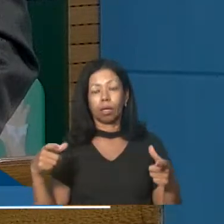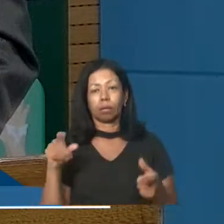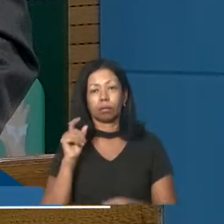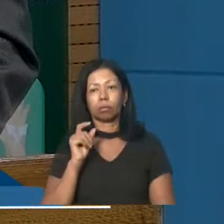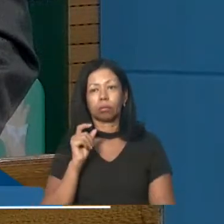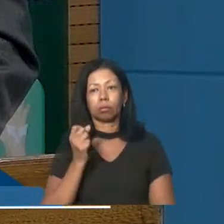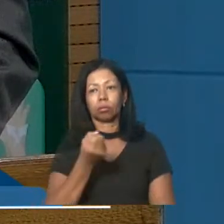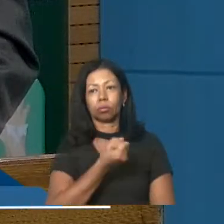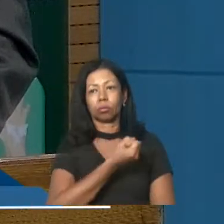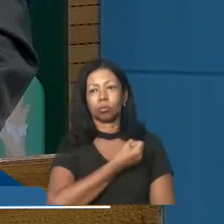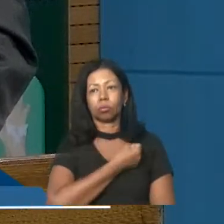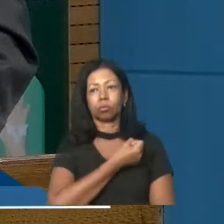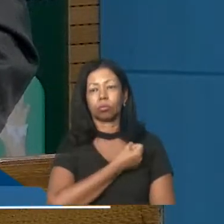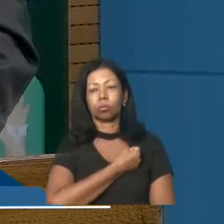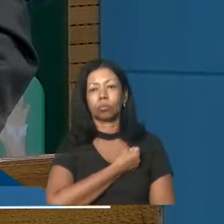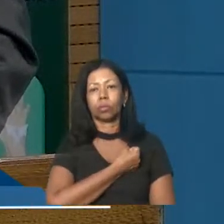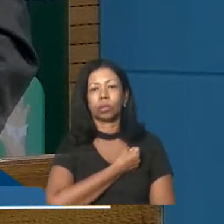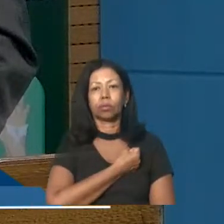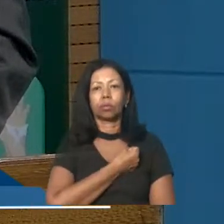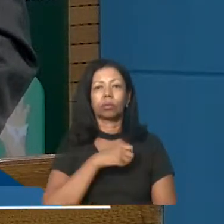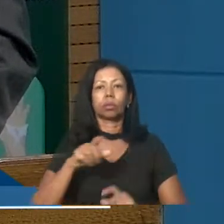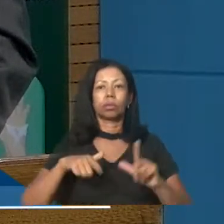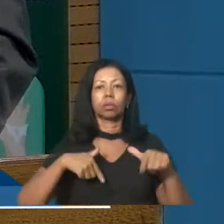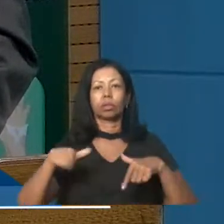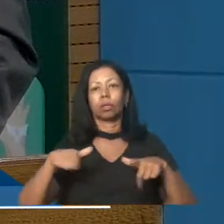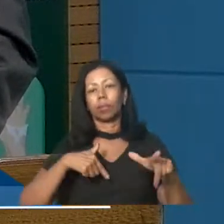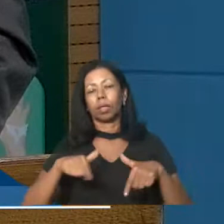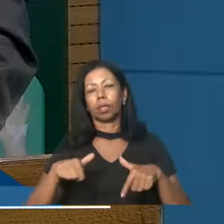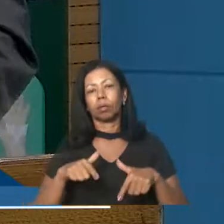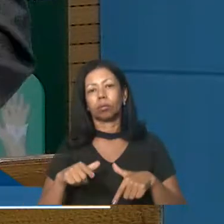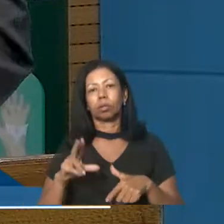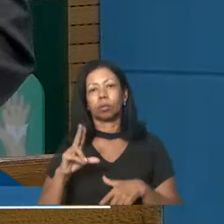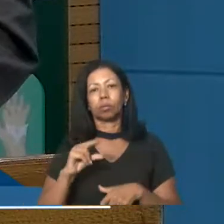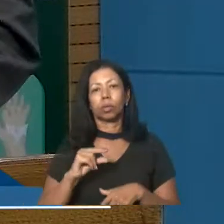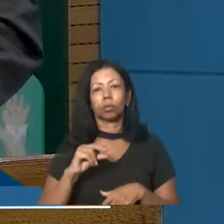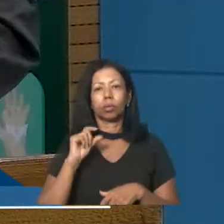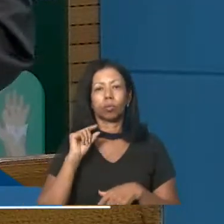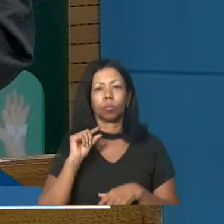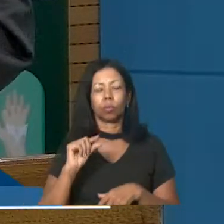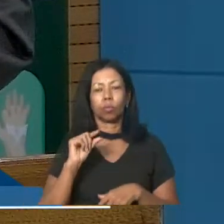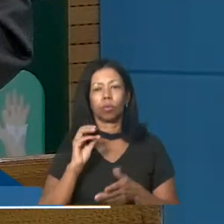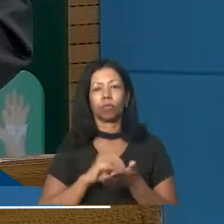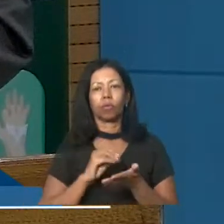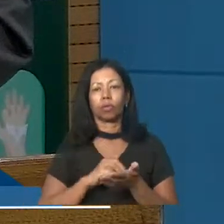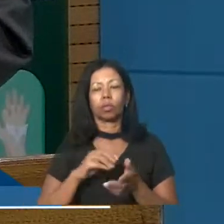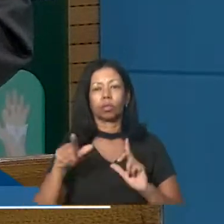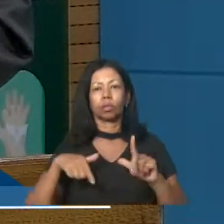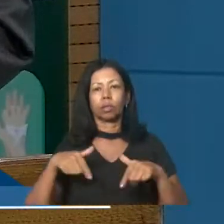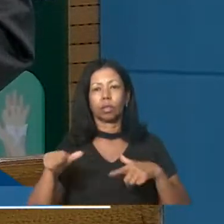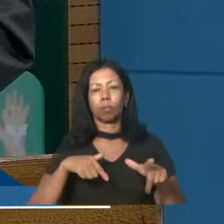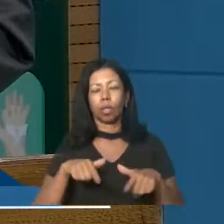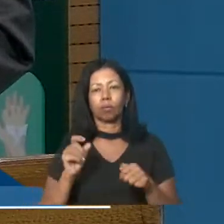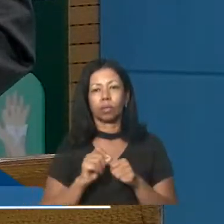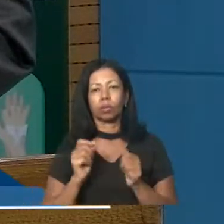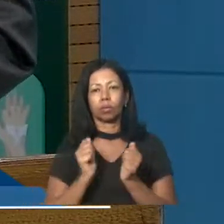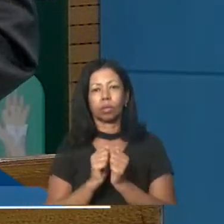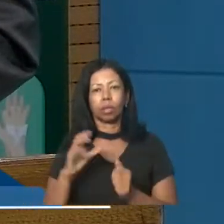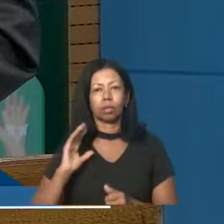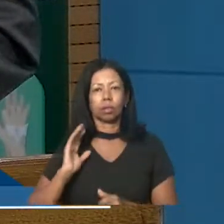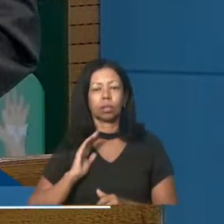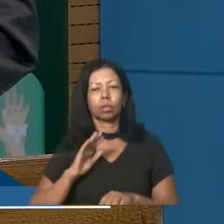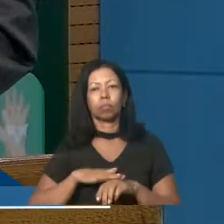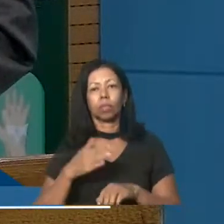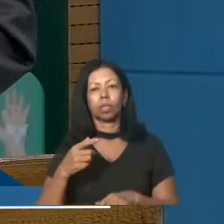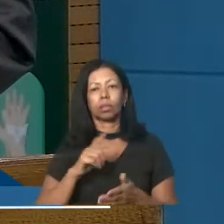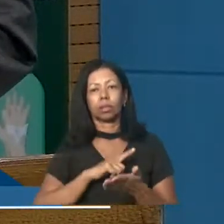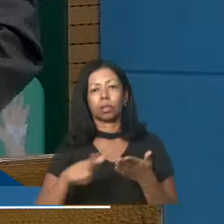questão dessas trabalhadoras, minimizando um pouco o desemprego e fazendo com que a nossa cidade fique mais